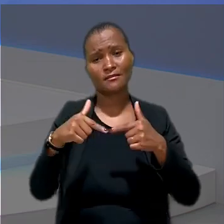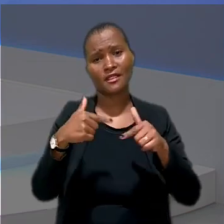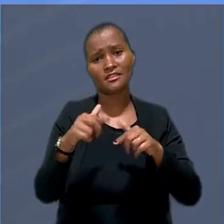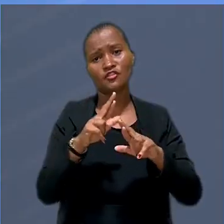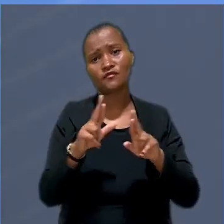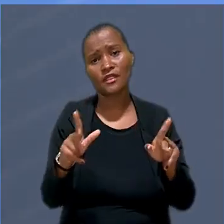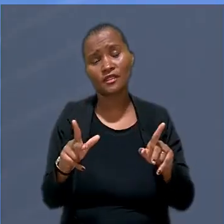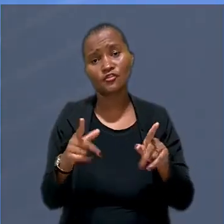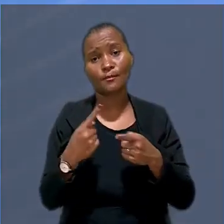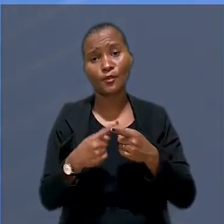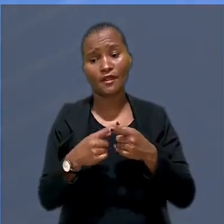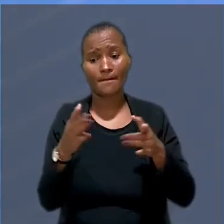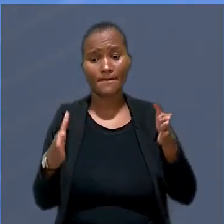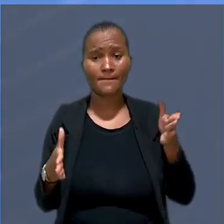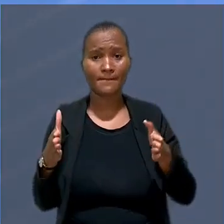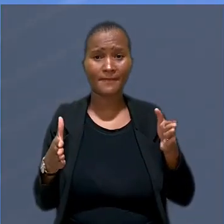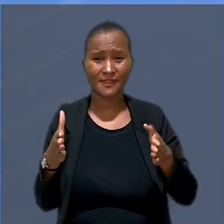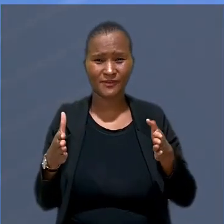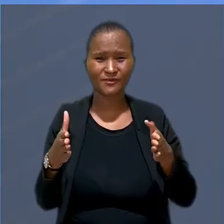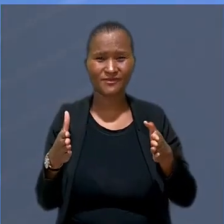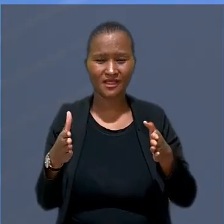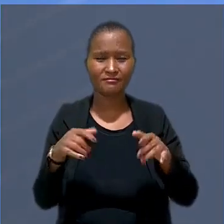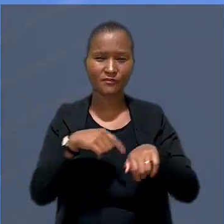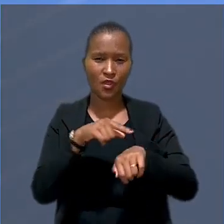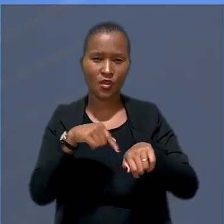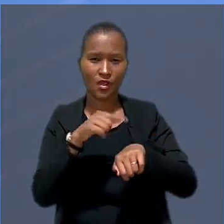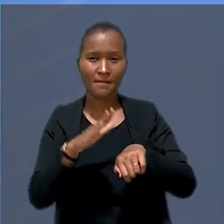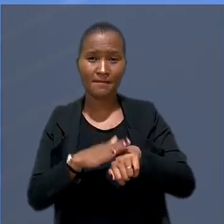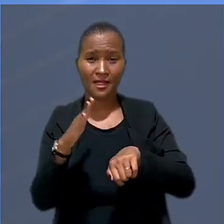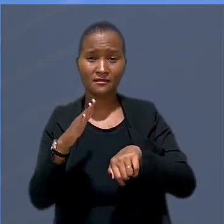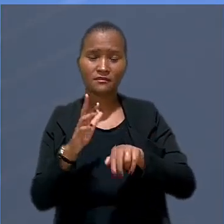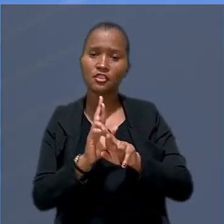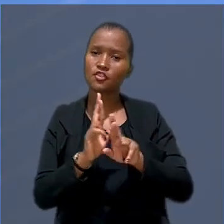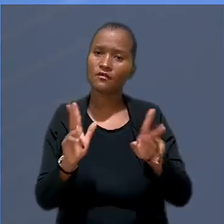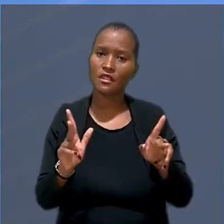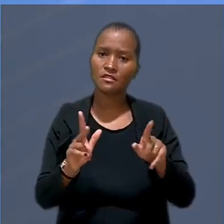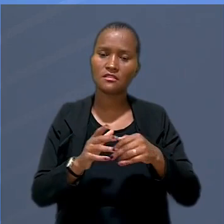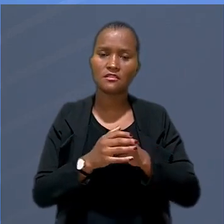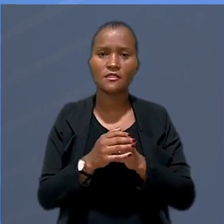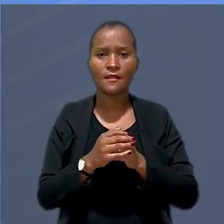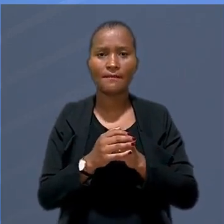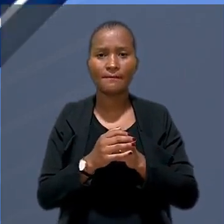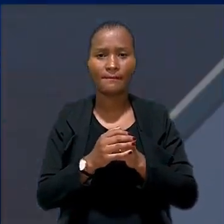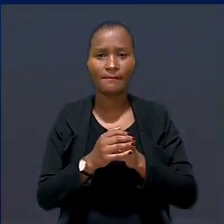diferentes. Isso porque os períodos de jornada extraordinária foram distintos.